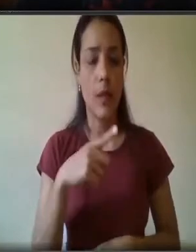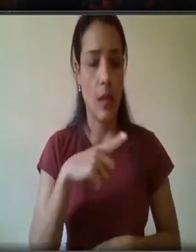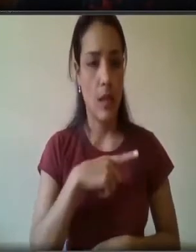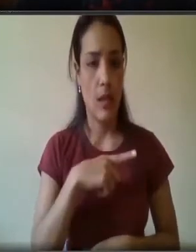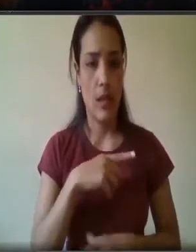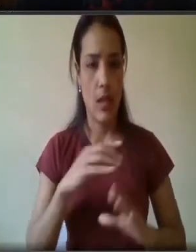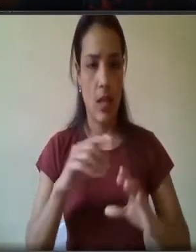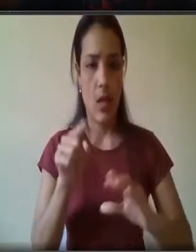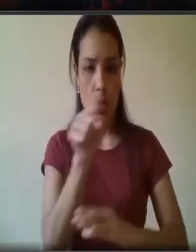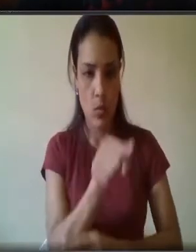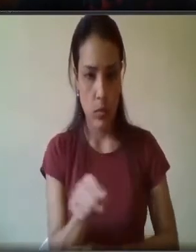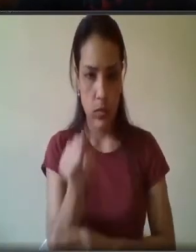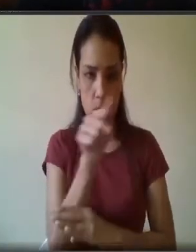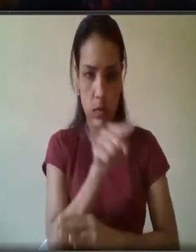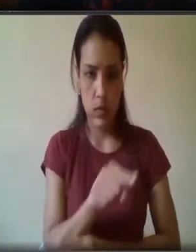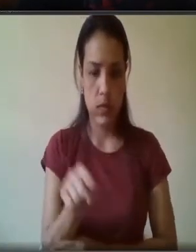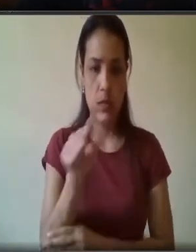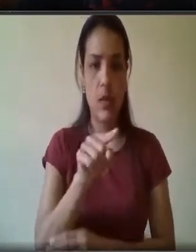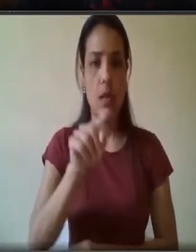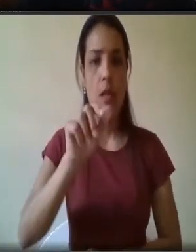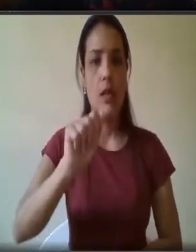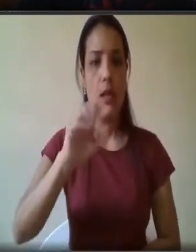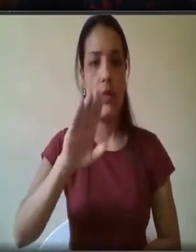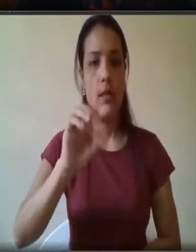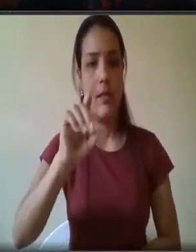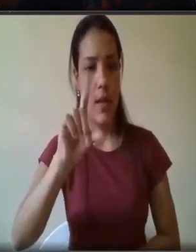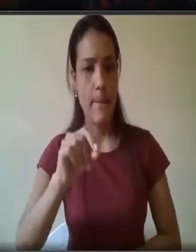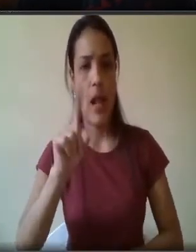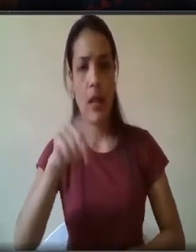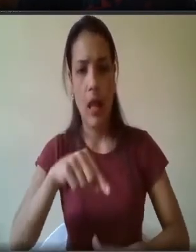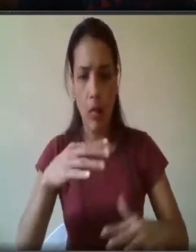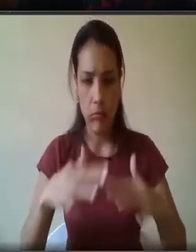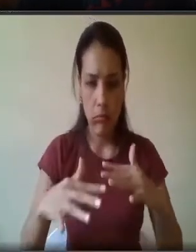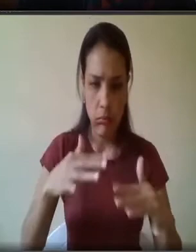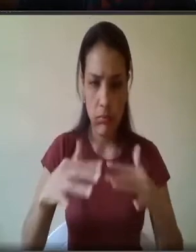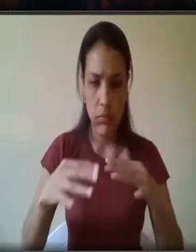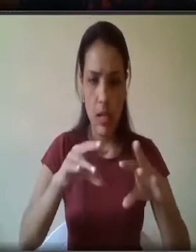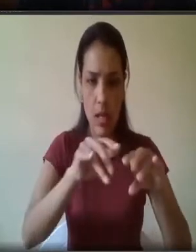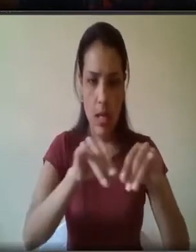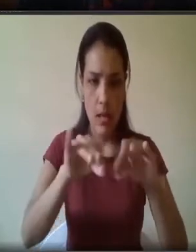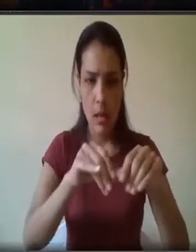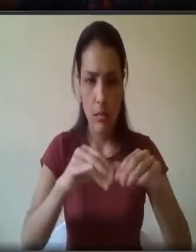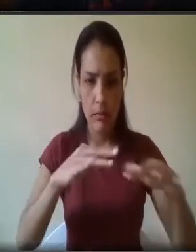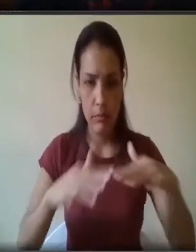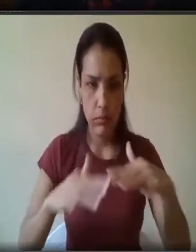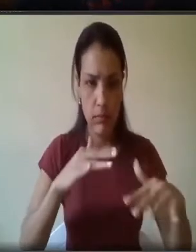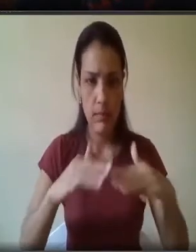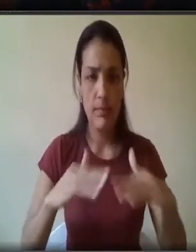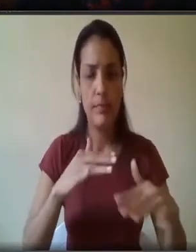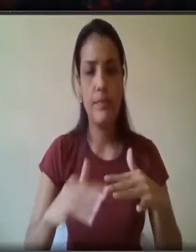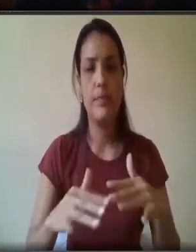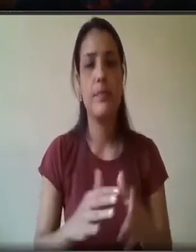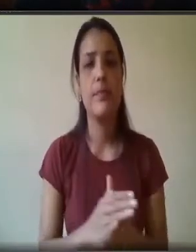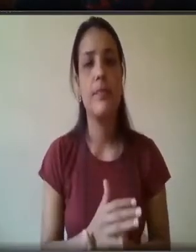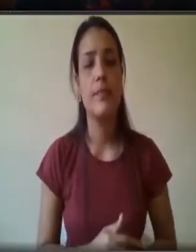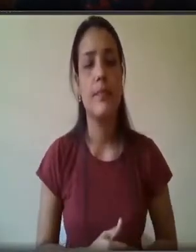onde eu tenho o tremor de terra, aqui no caso um maremoto, né, que é no mar. Tá? E aí, olha só, conforme ela